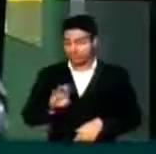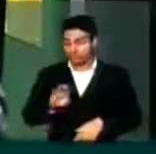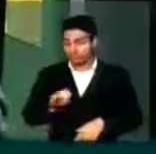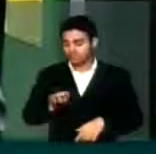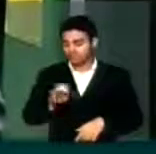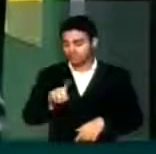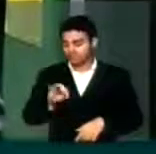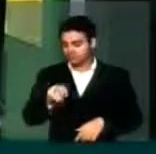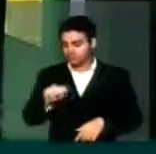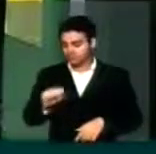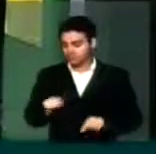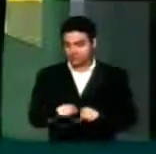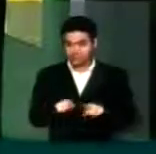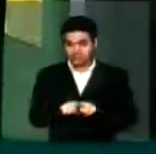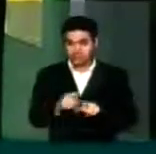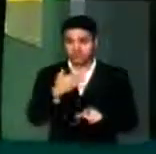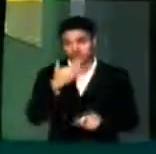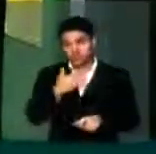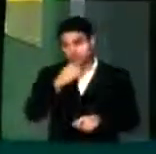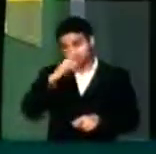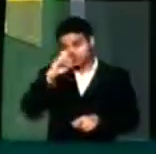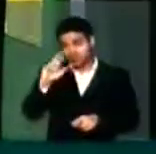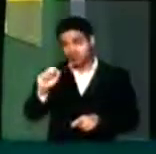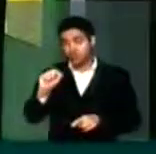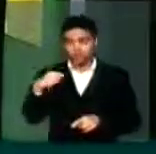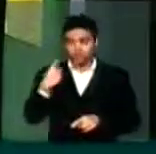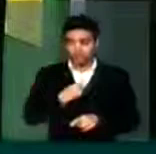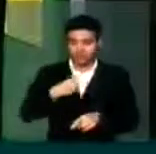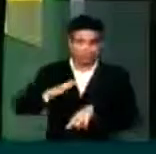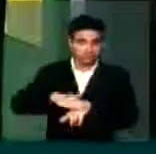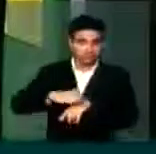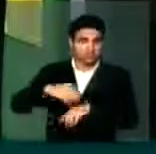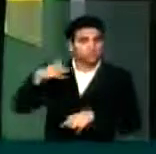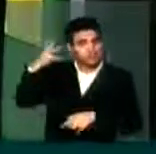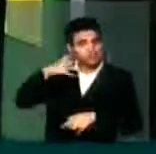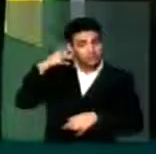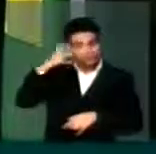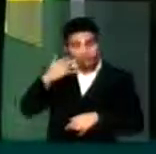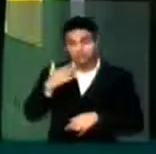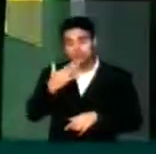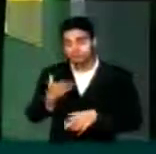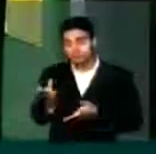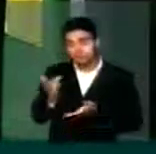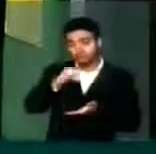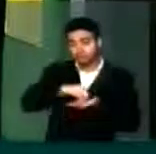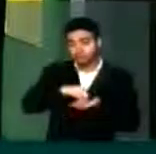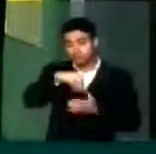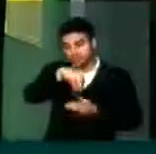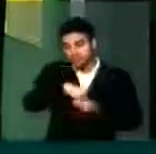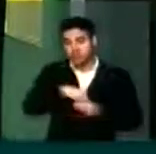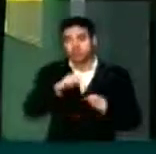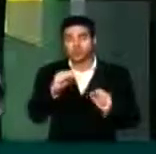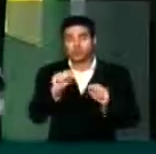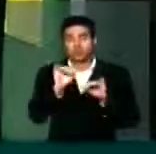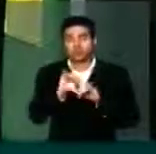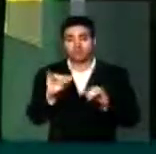Vossa Excelência que o nosso pronunciamento ele possa ser inserido nos